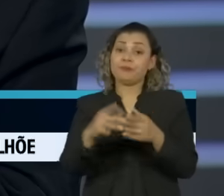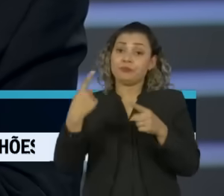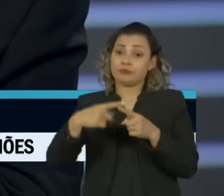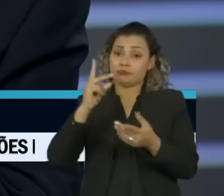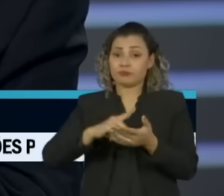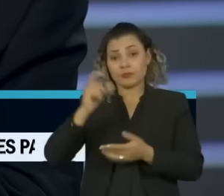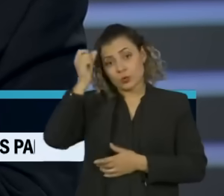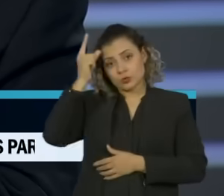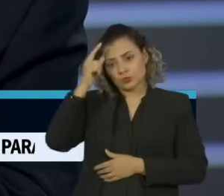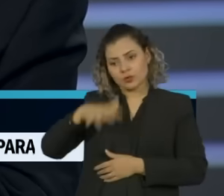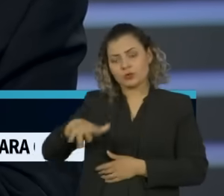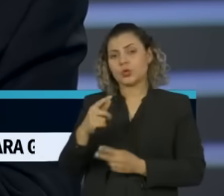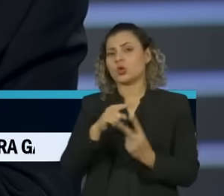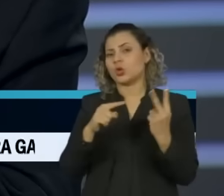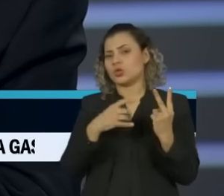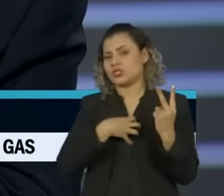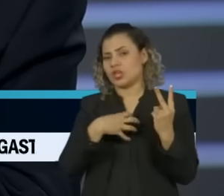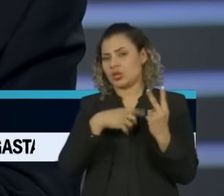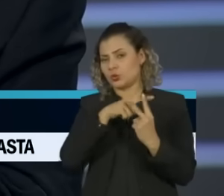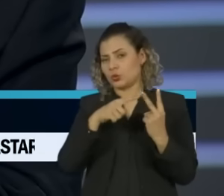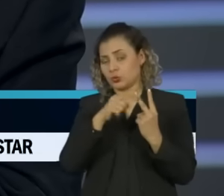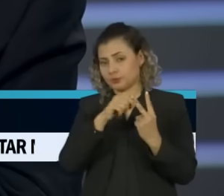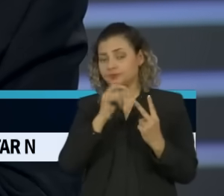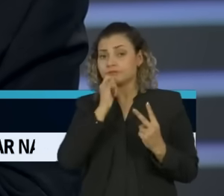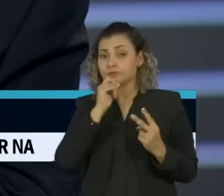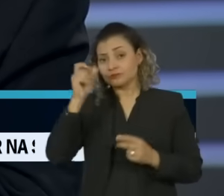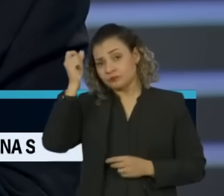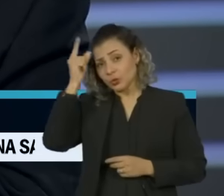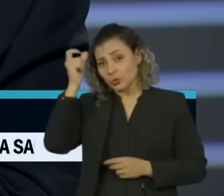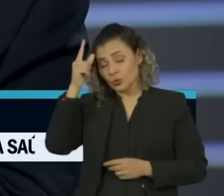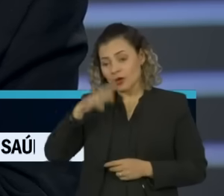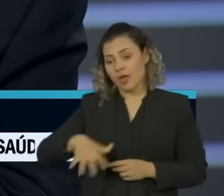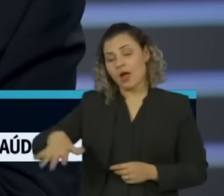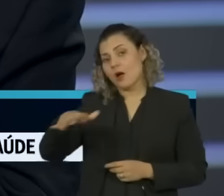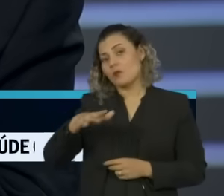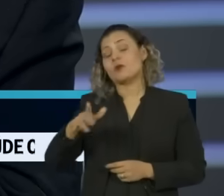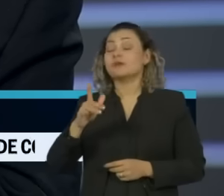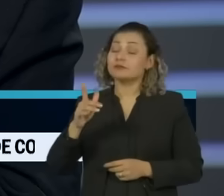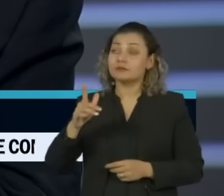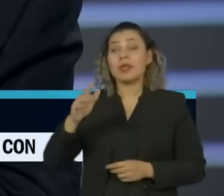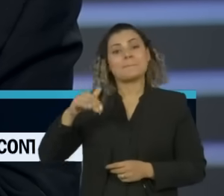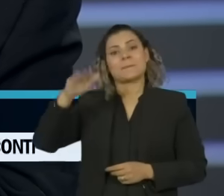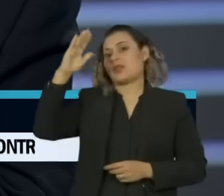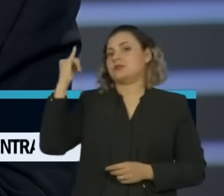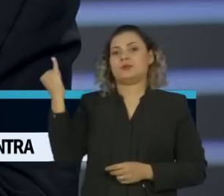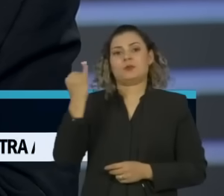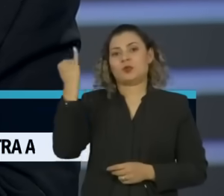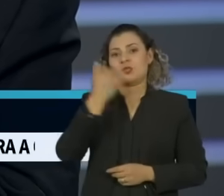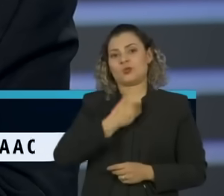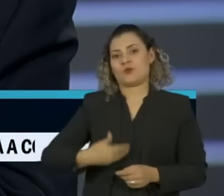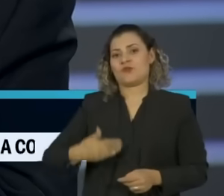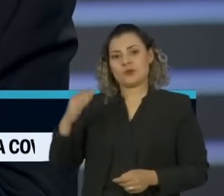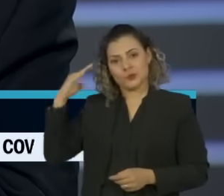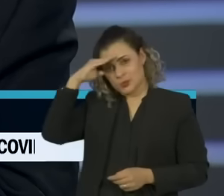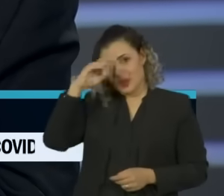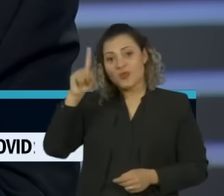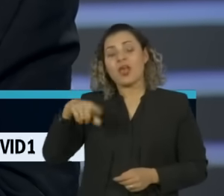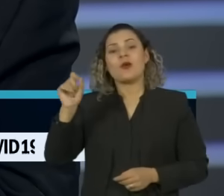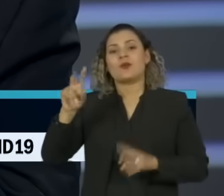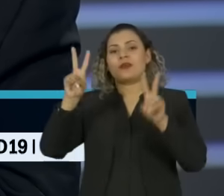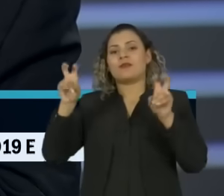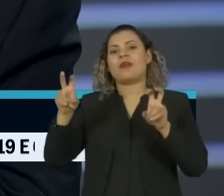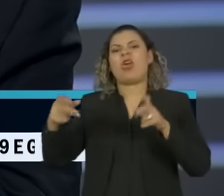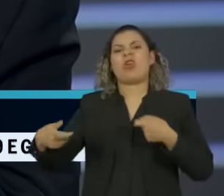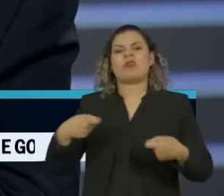cultura, acho 2 coisas também. Primeiro, a cultura foi um espaço em que é um dos espaços mais importantes para o governo Bolsonaro, que é a tal da guerra